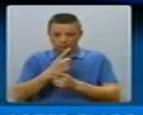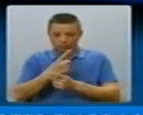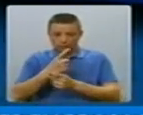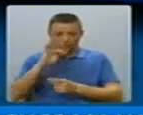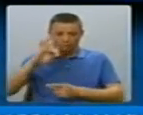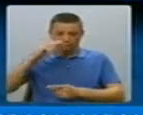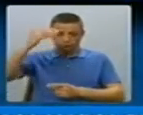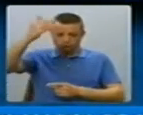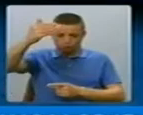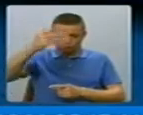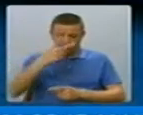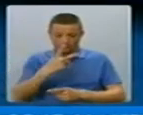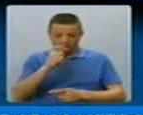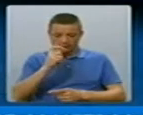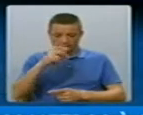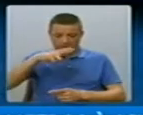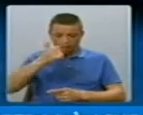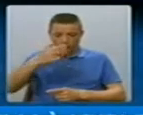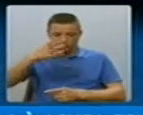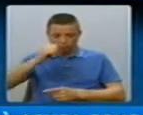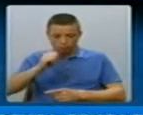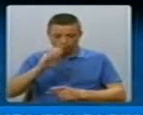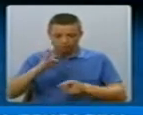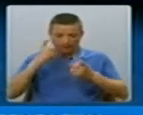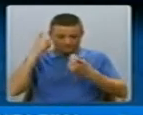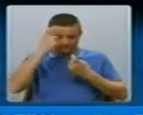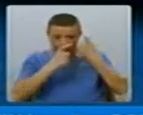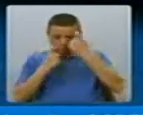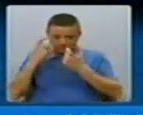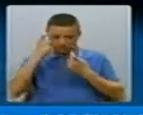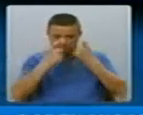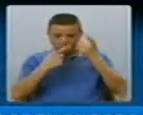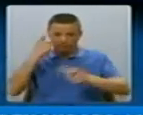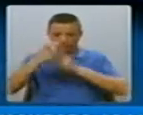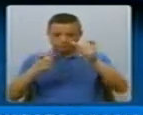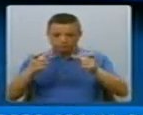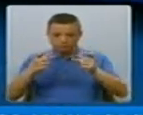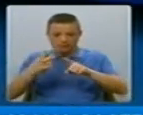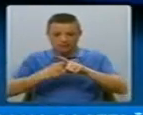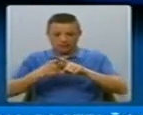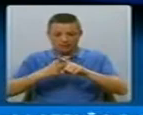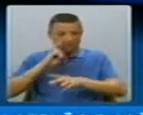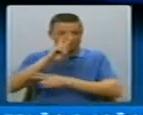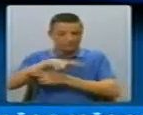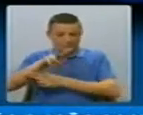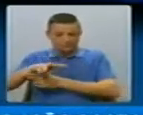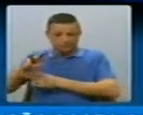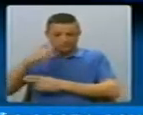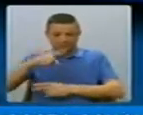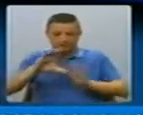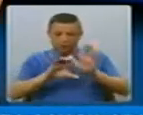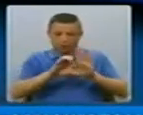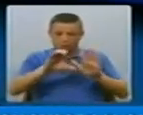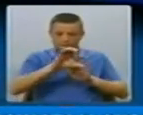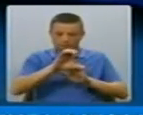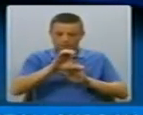futuro a Vênus, porque a exploração de Vênus já está a ser pensada e alguns cientistas pensam que é muito mais interessante, se calhar, visitar Vênus, tem condições mais